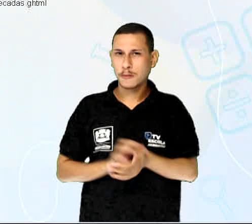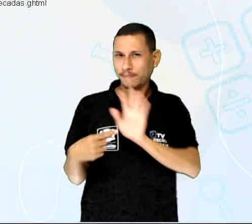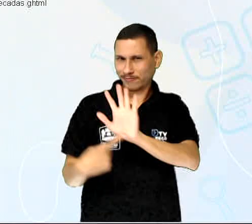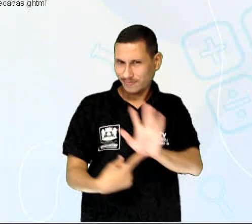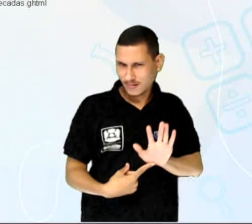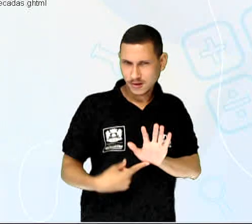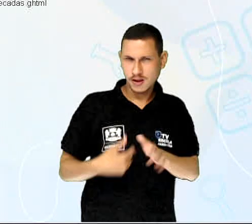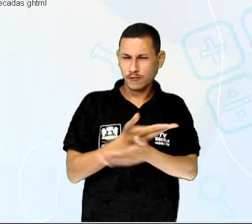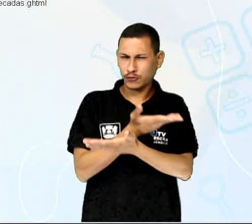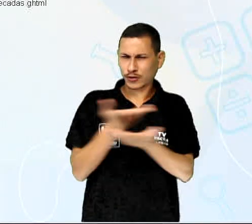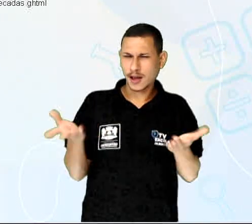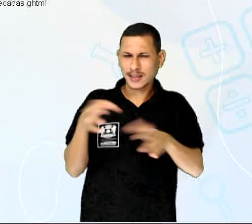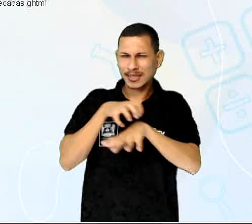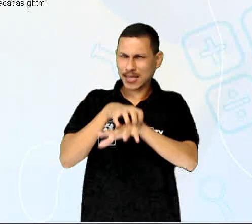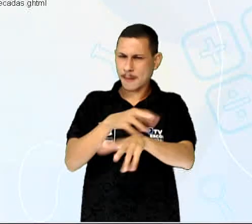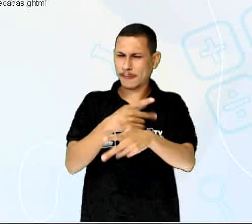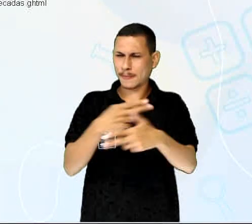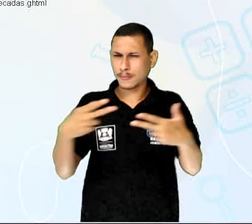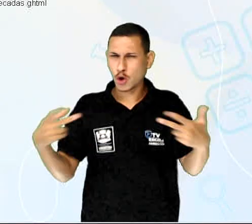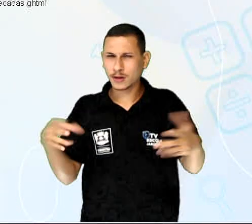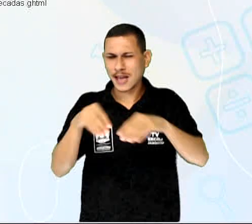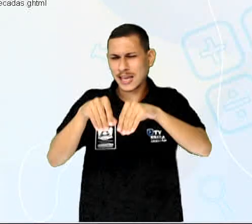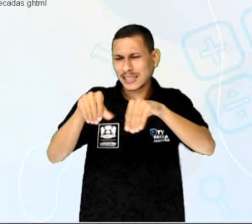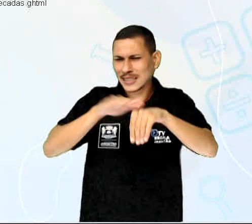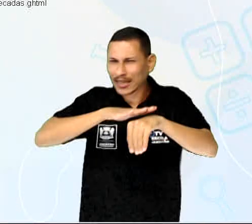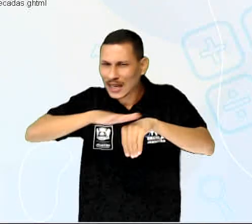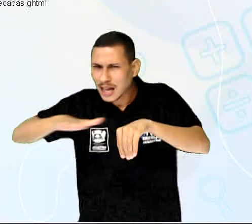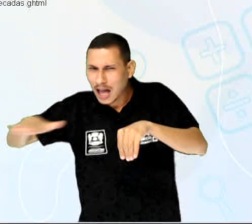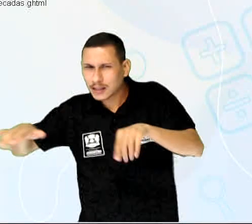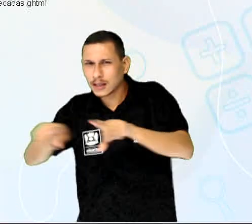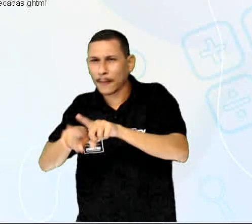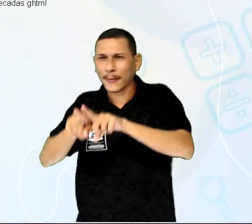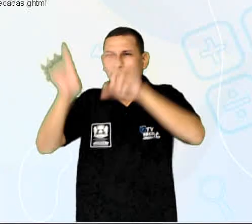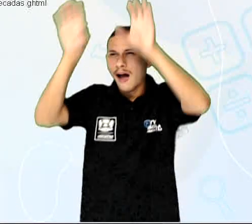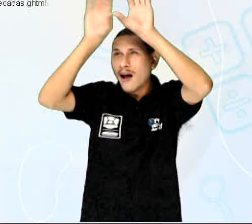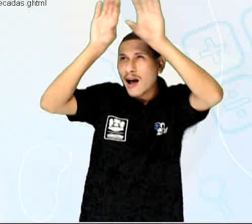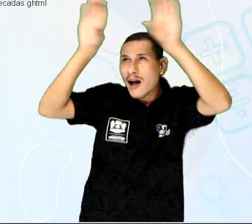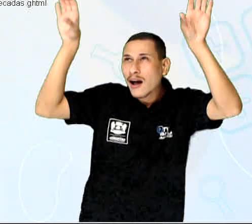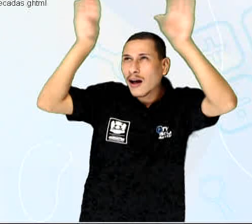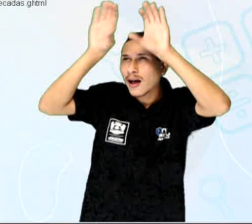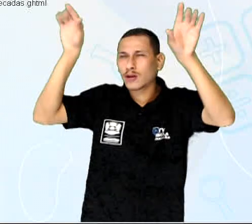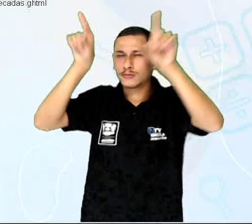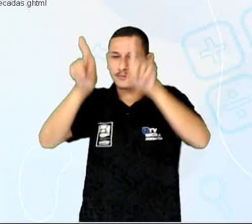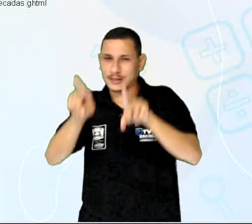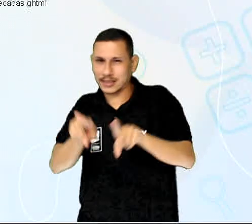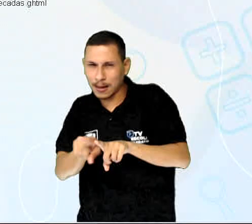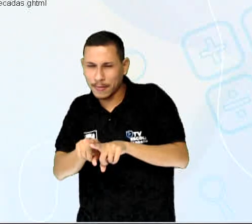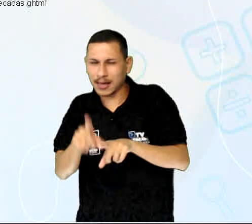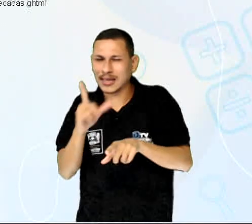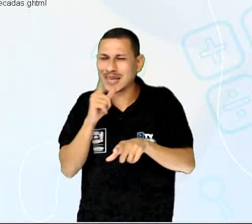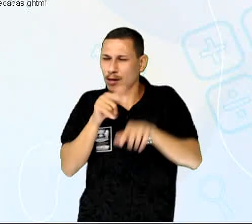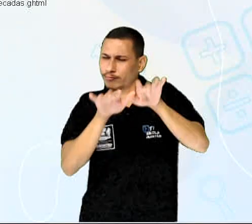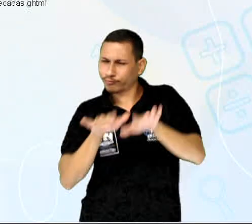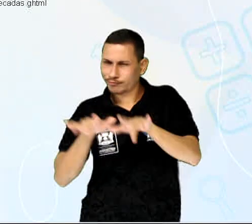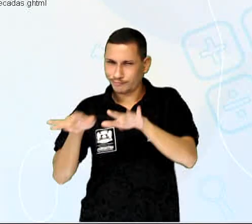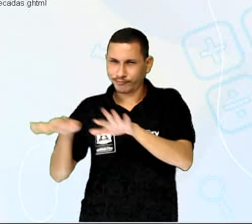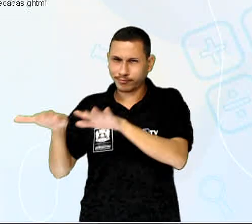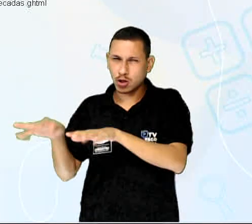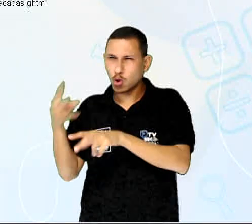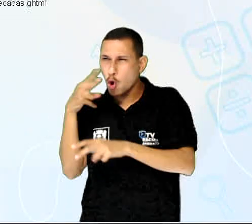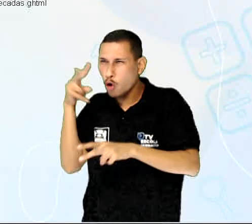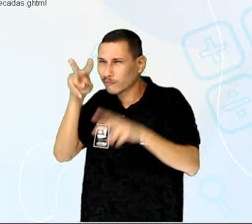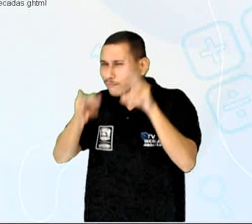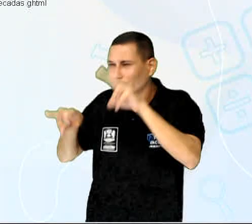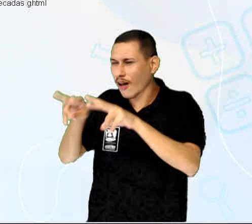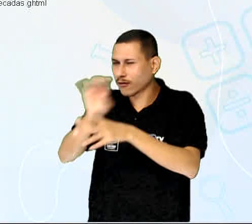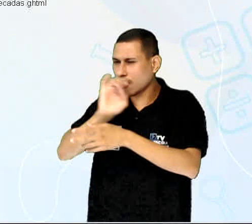aqui transportes terrestres, aéreo e marítimos. Observem cada